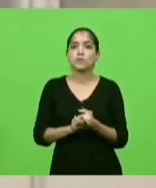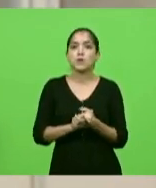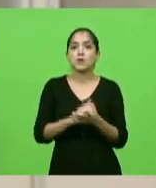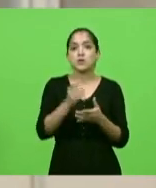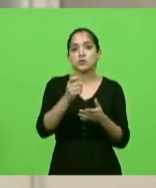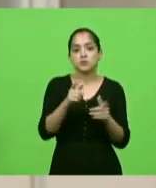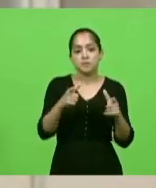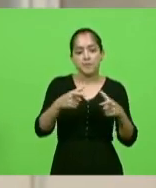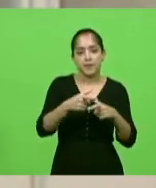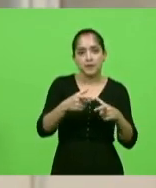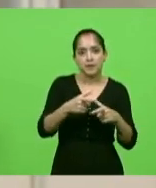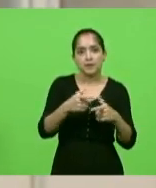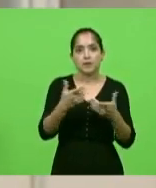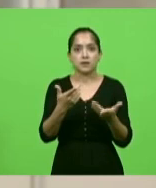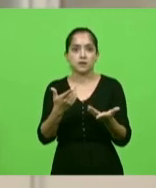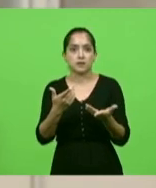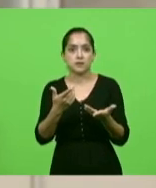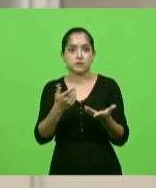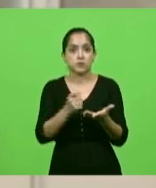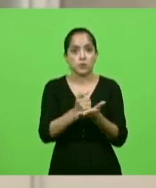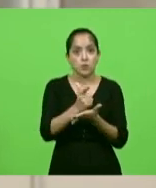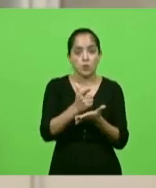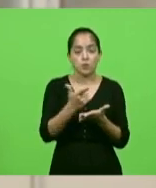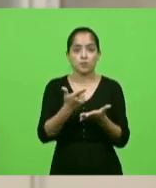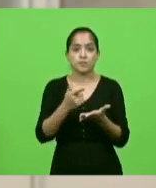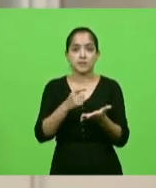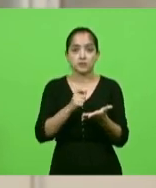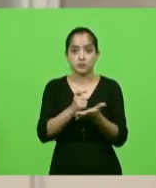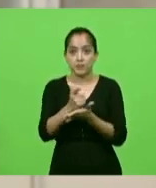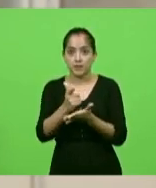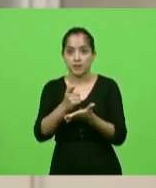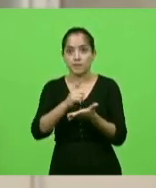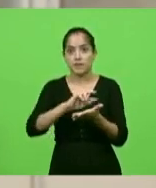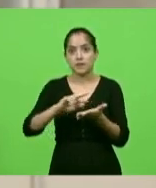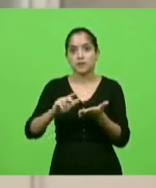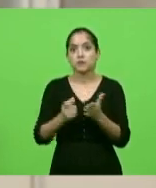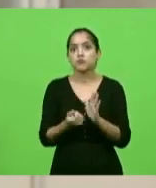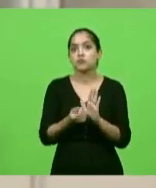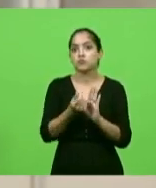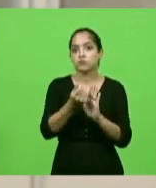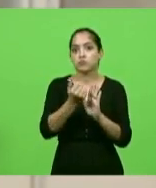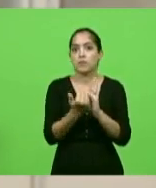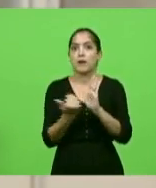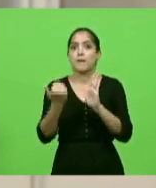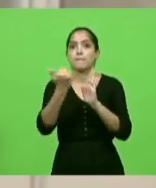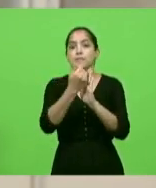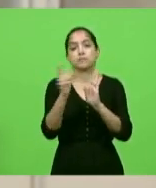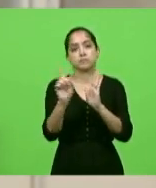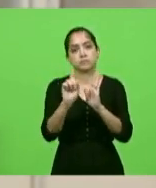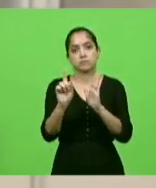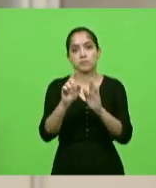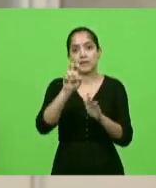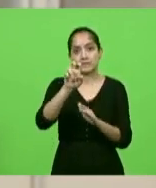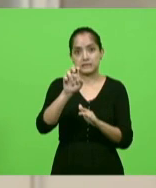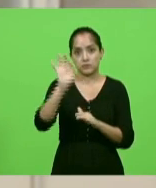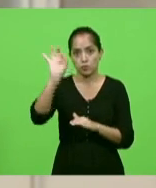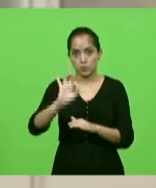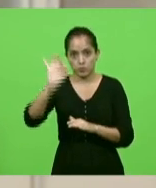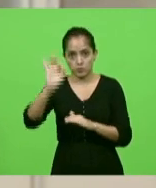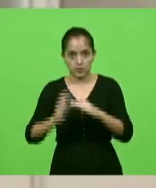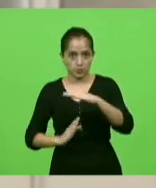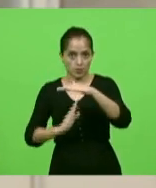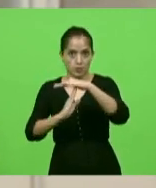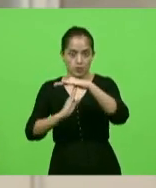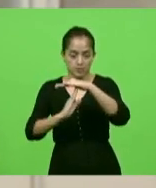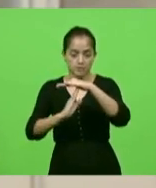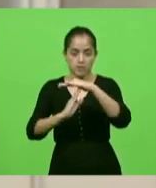pequenas compras de pronto pagamento assim entendidas aquelas de valor de não superior a cinco porcento ao